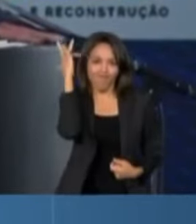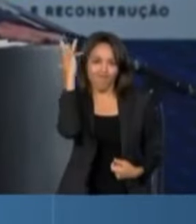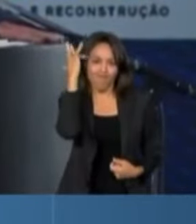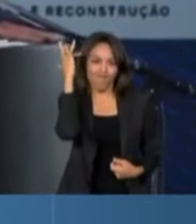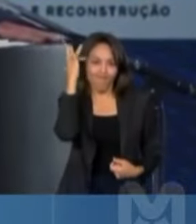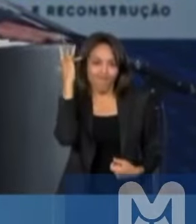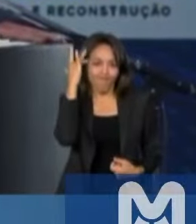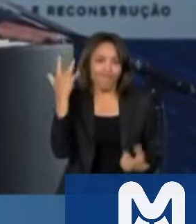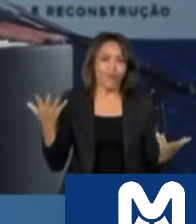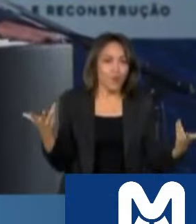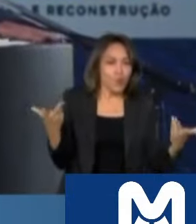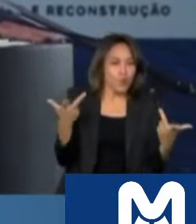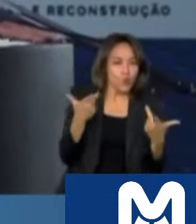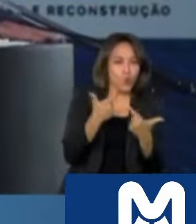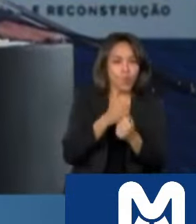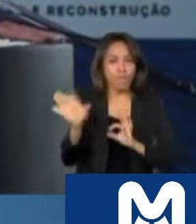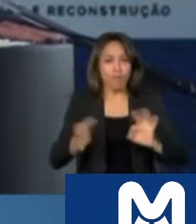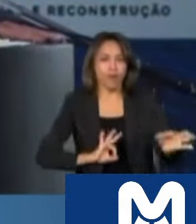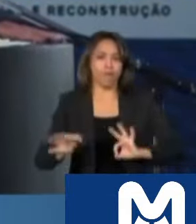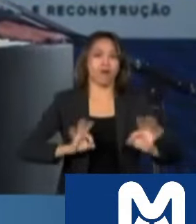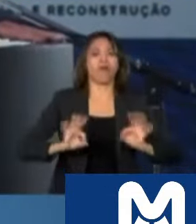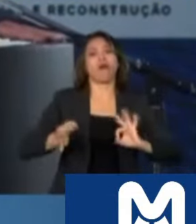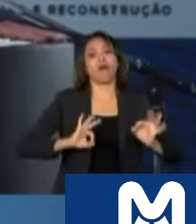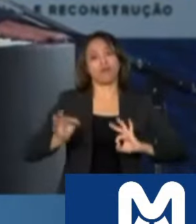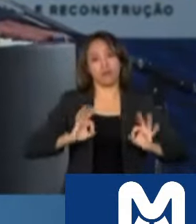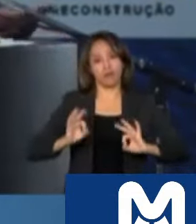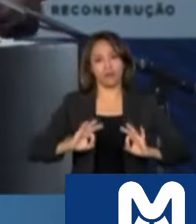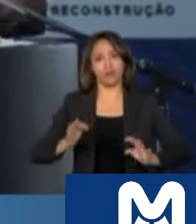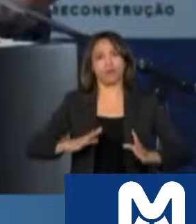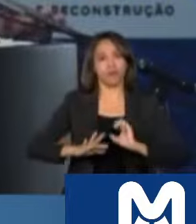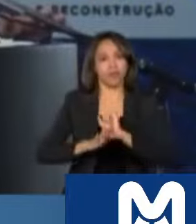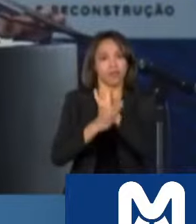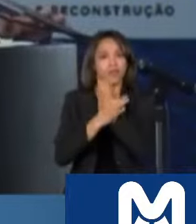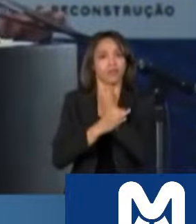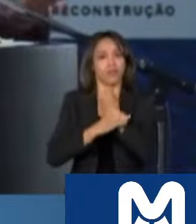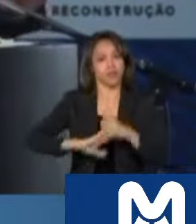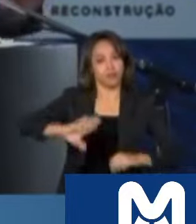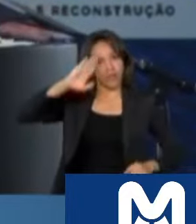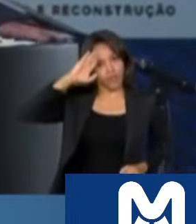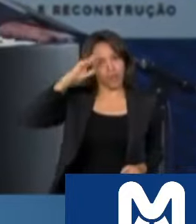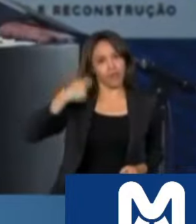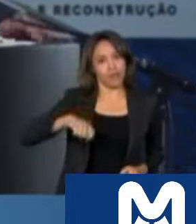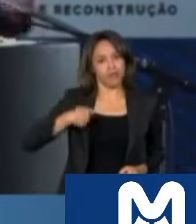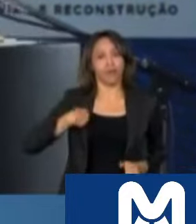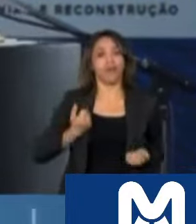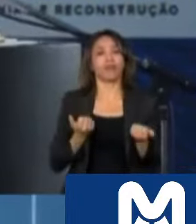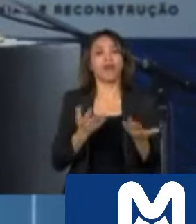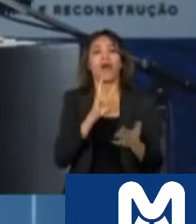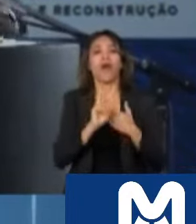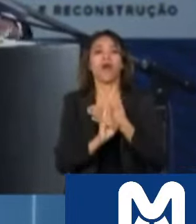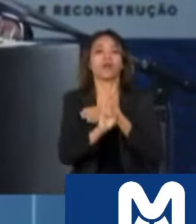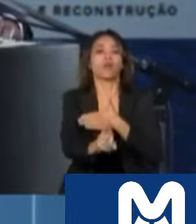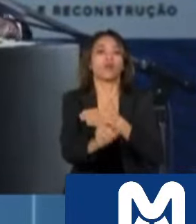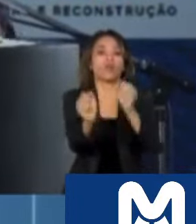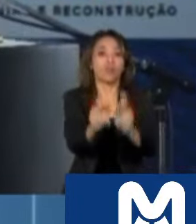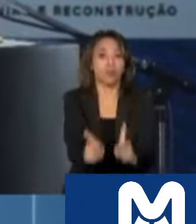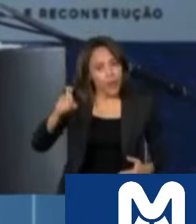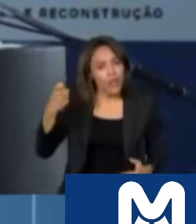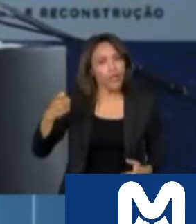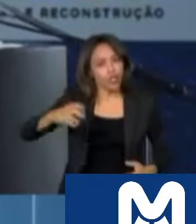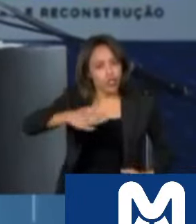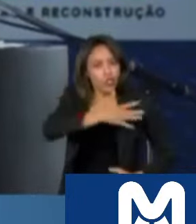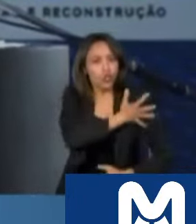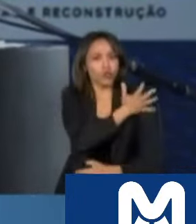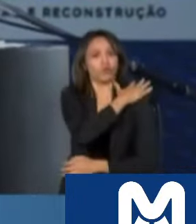golpe, né? Fora a tentativa de golpe, foram vários confrontos, confrontos na área salarial, na área de investimentos. E tem quem tem